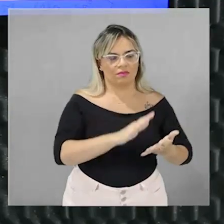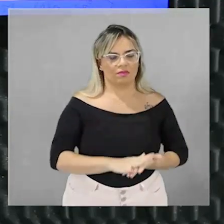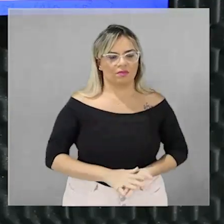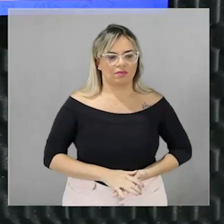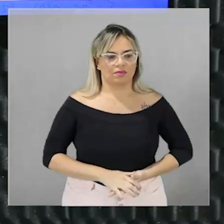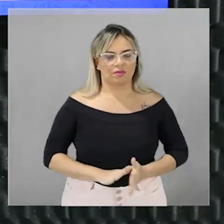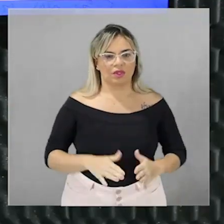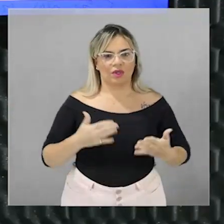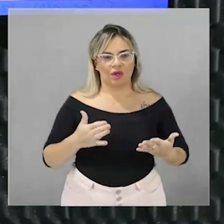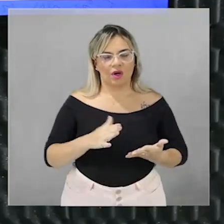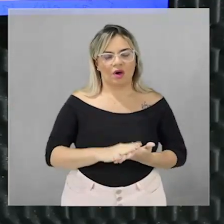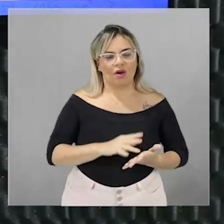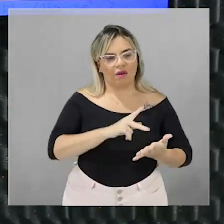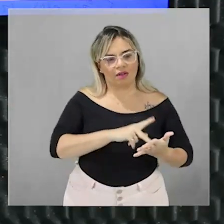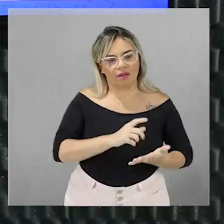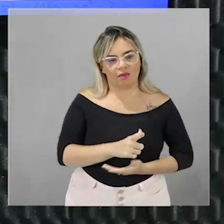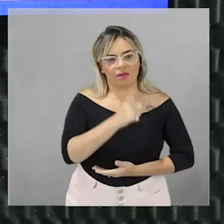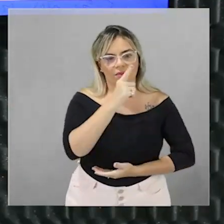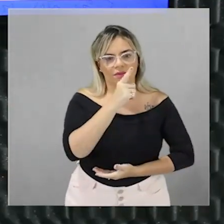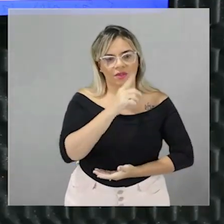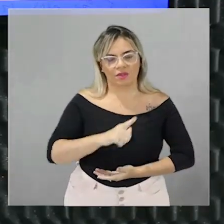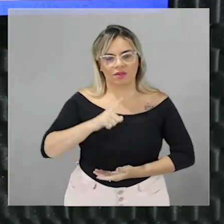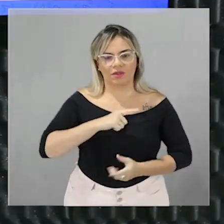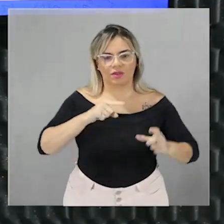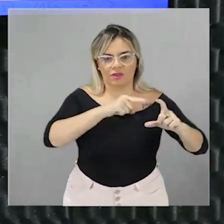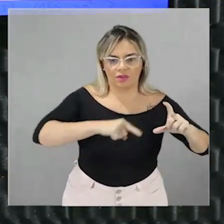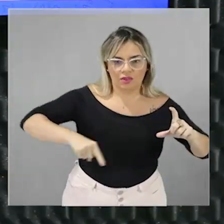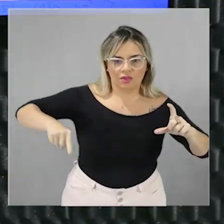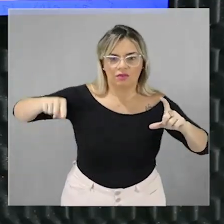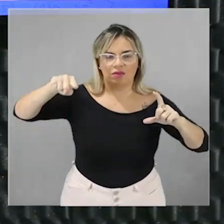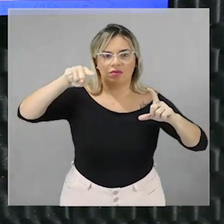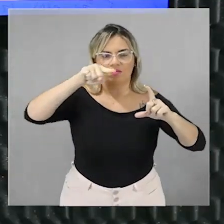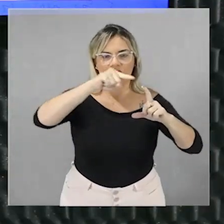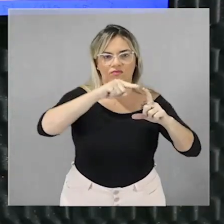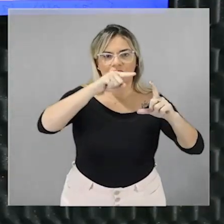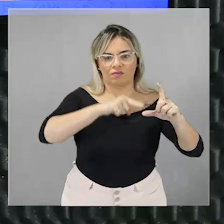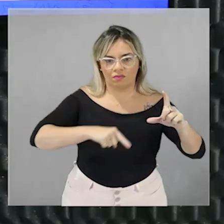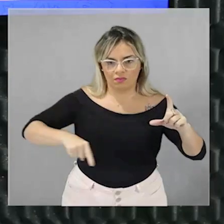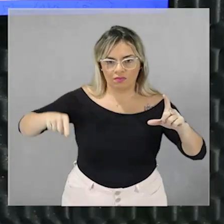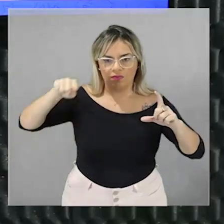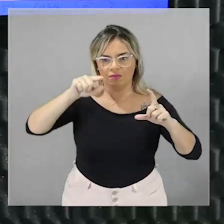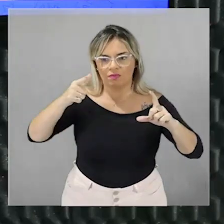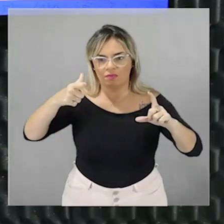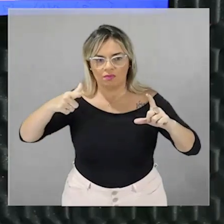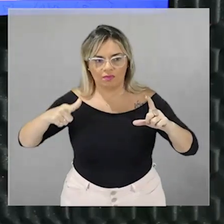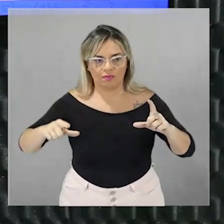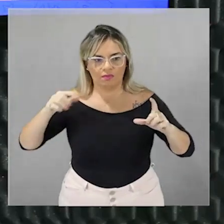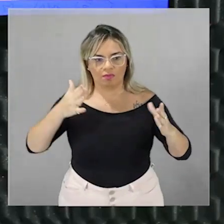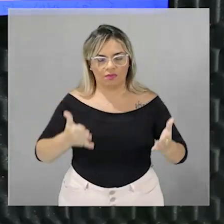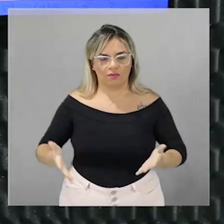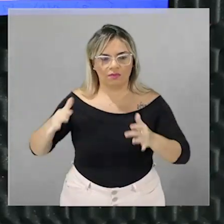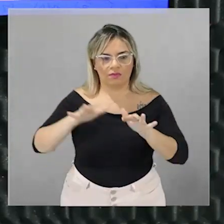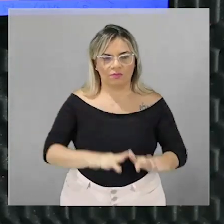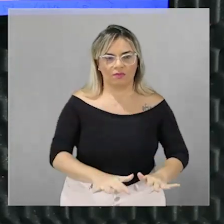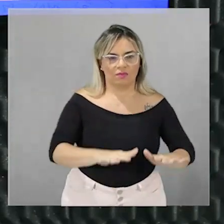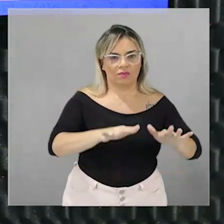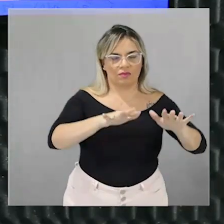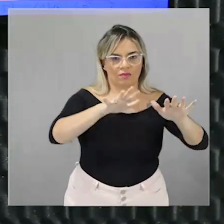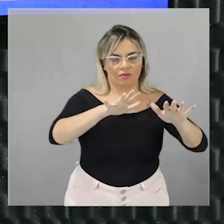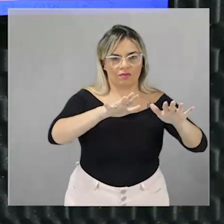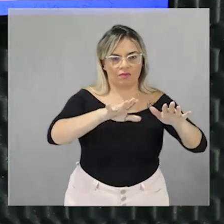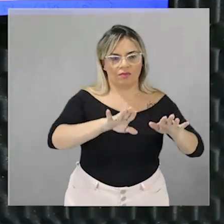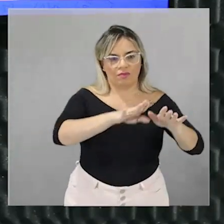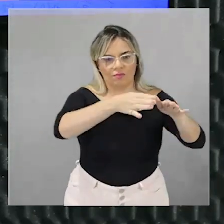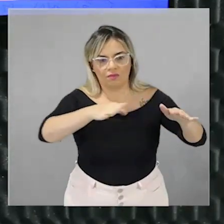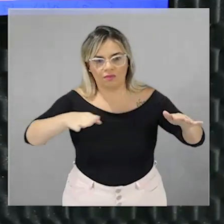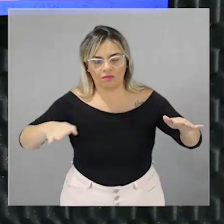calma. O fato da água possuir um ciclo de renovação por meio do processo de